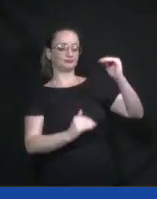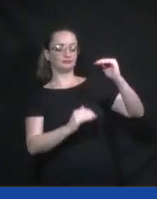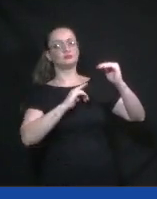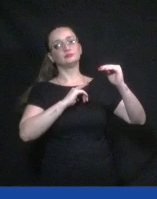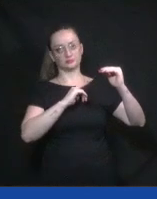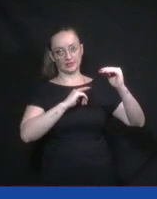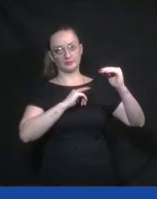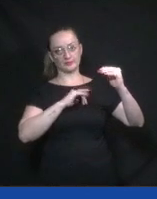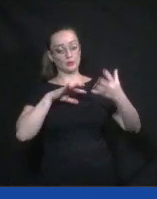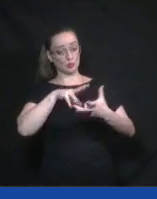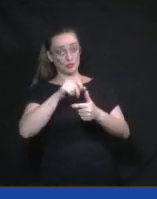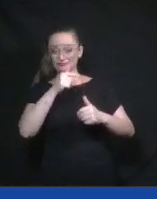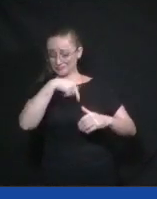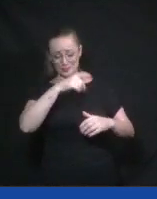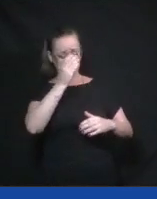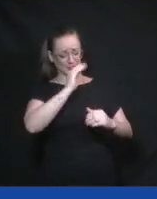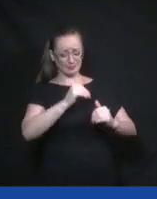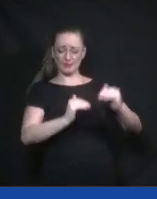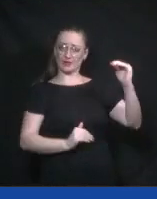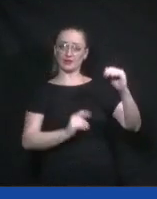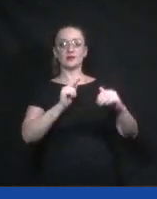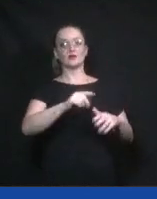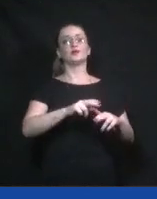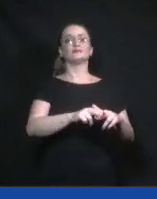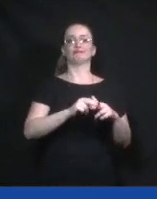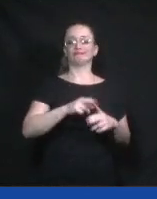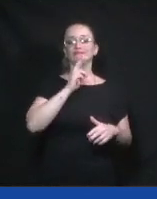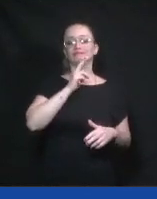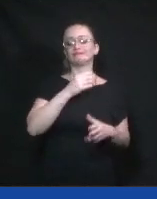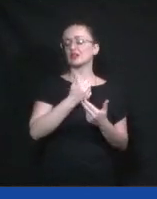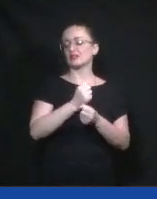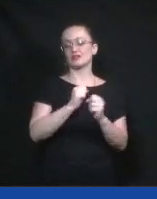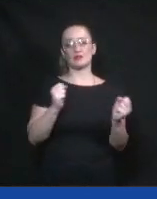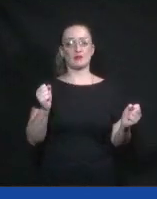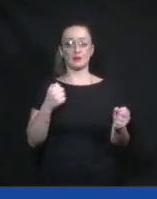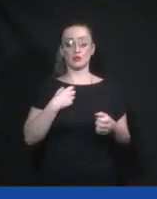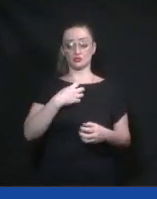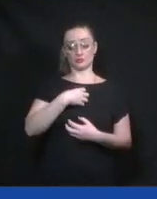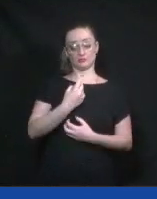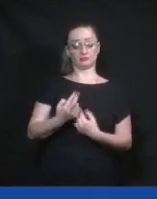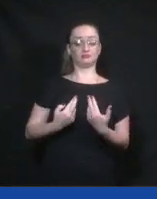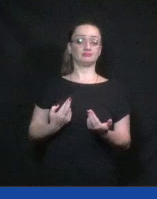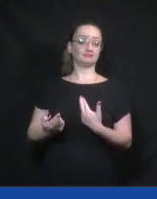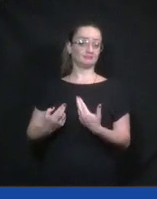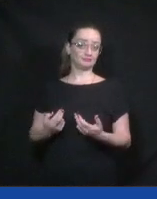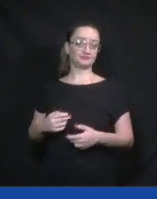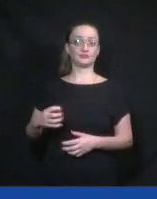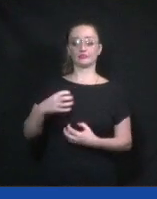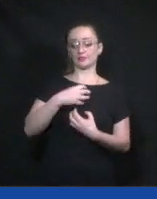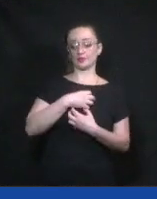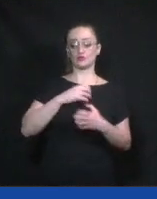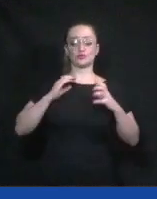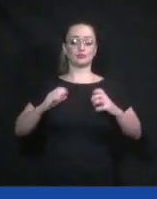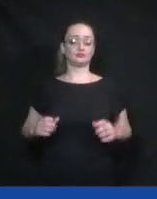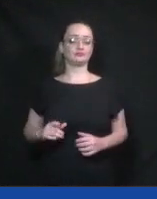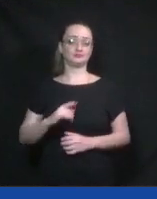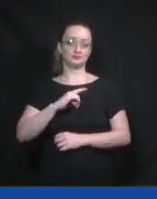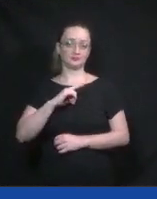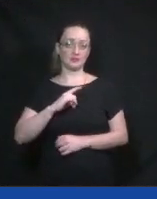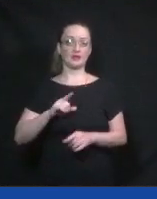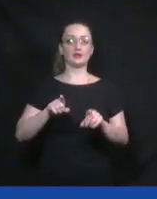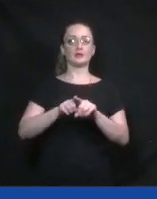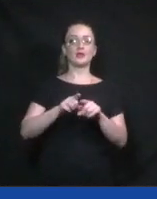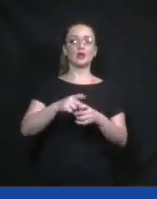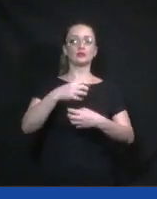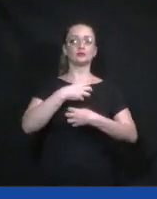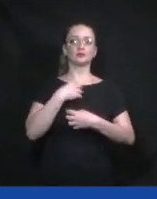e que isso tem consequências enormes para e a gente se relaciona as maneiras que a gente se comporta e para maneira que a